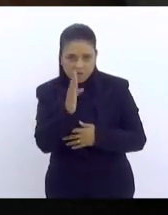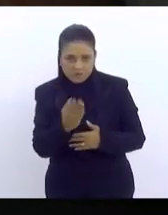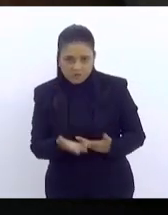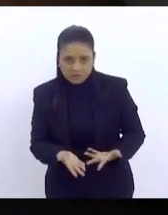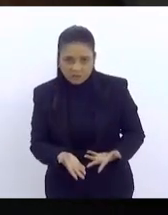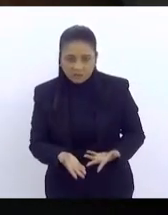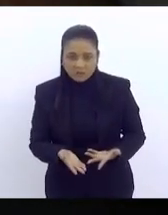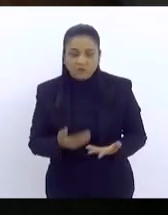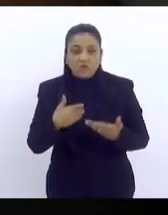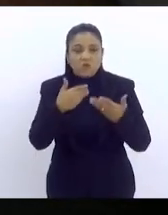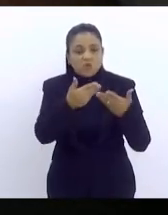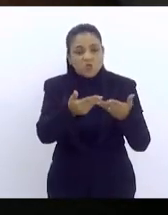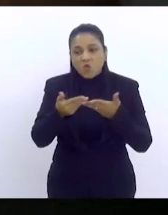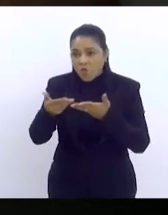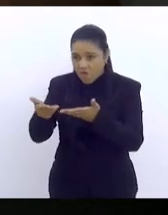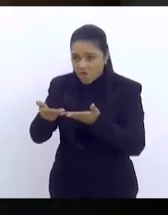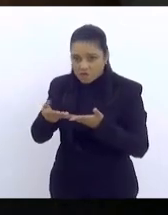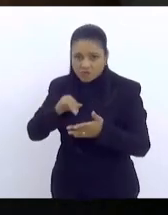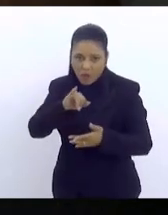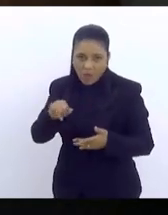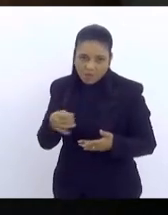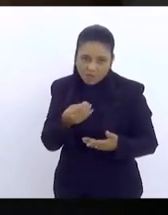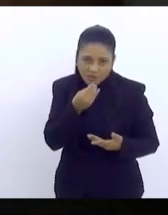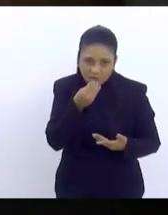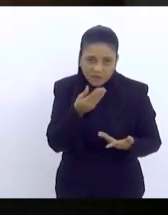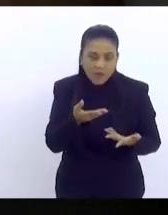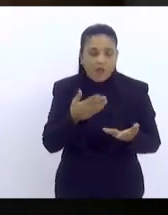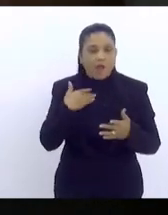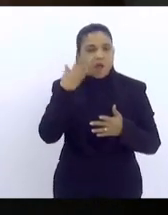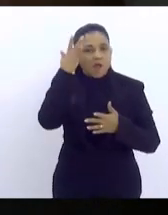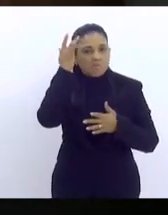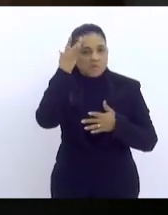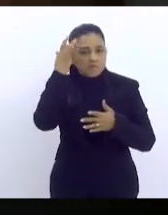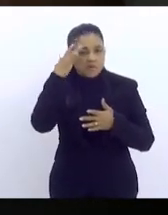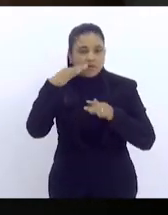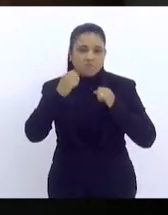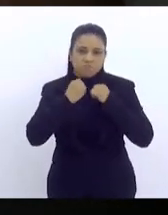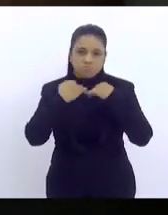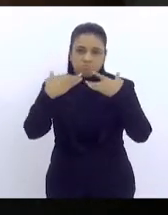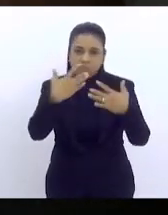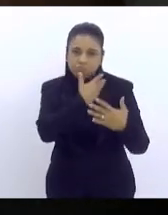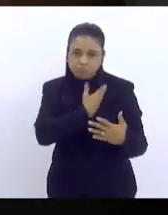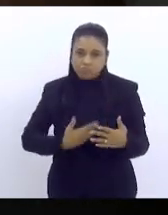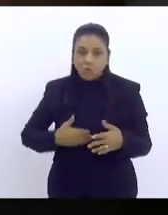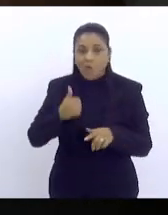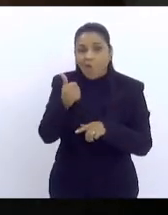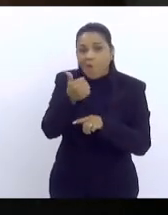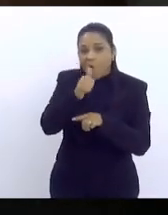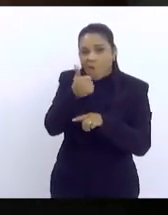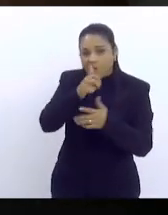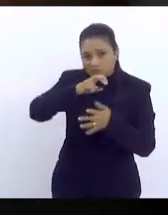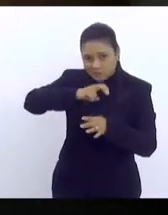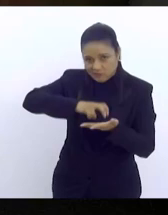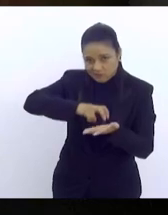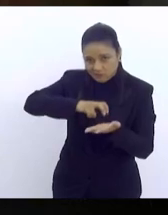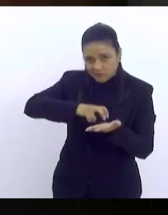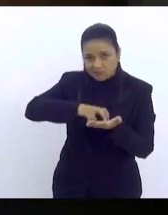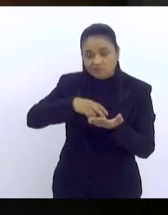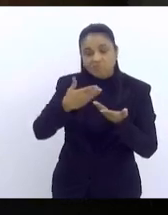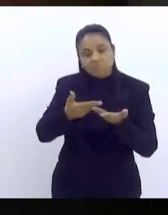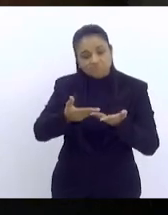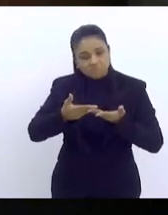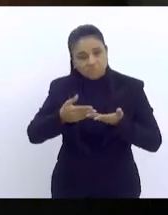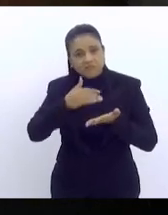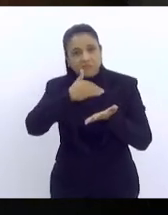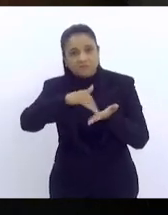a audiência pública no dia de amanhã às 11 horas onde nós receberemos espero eu a secretária